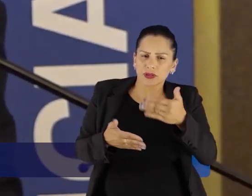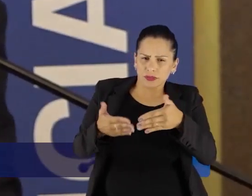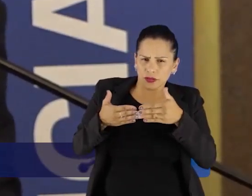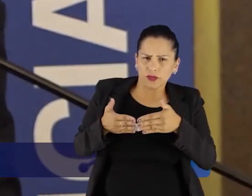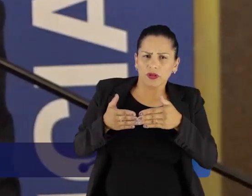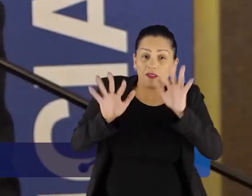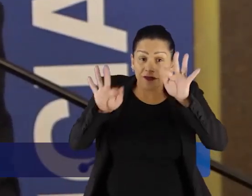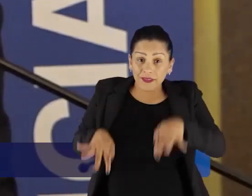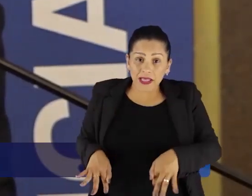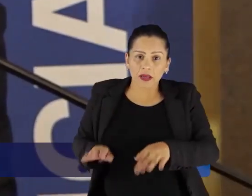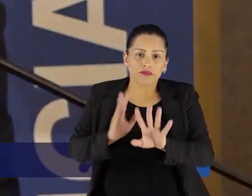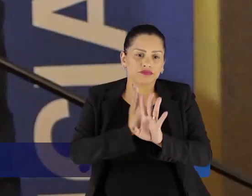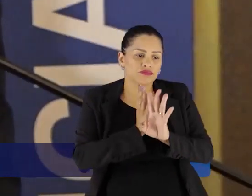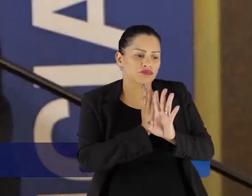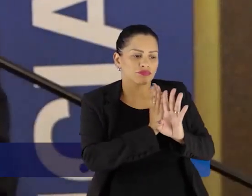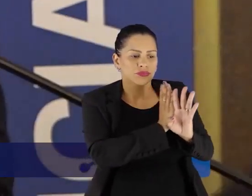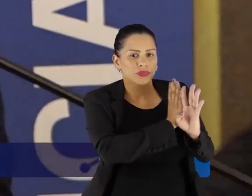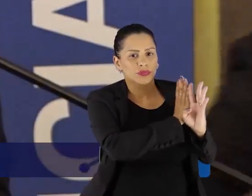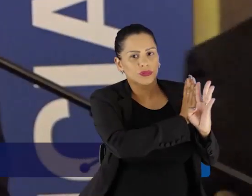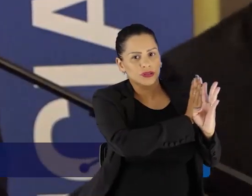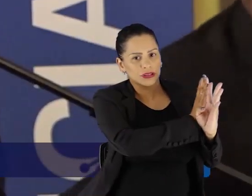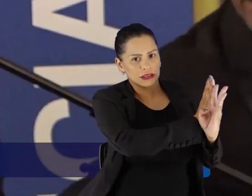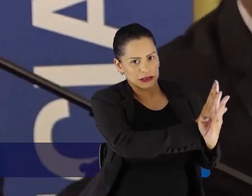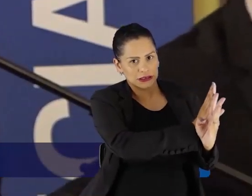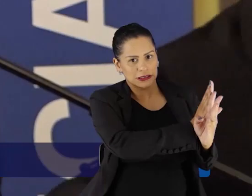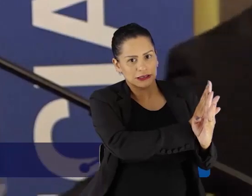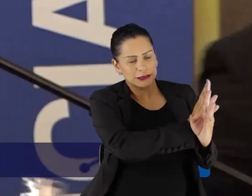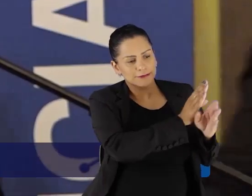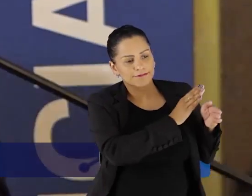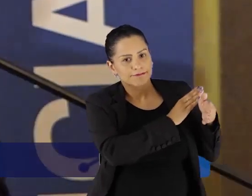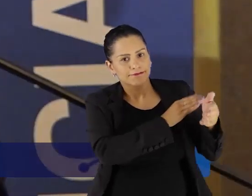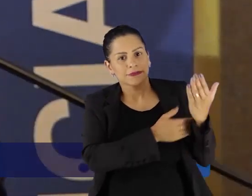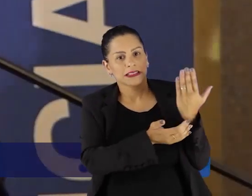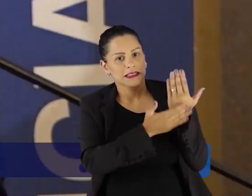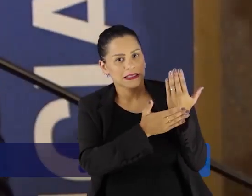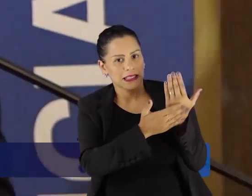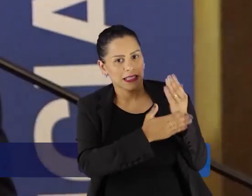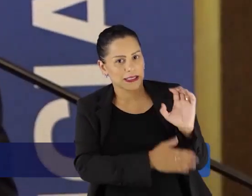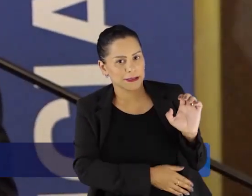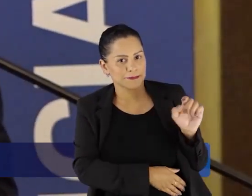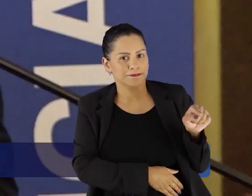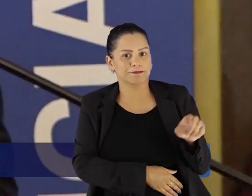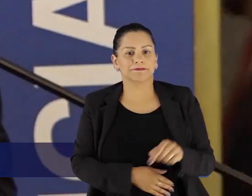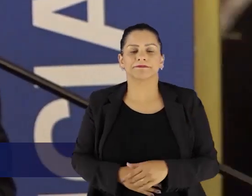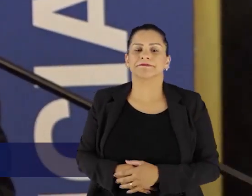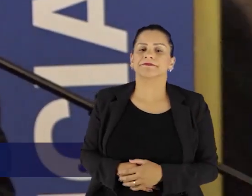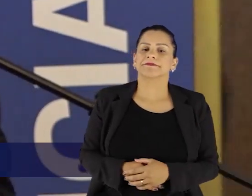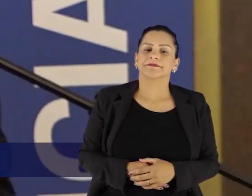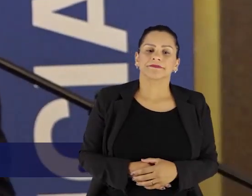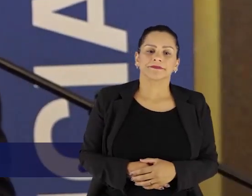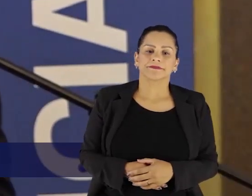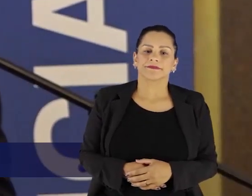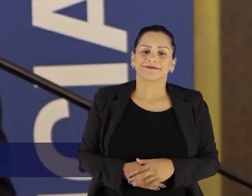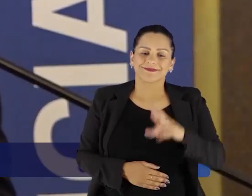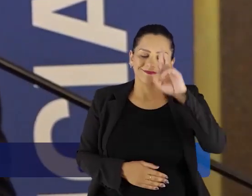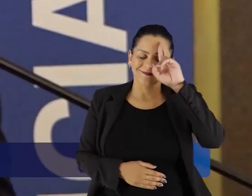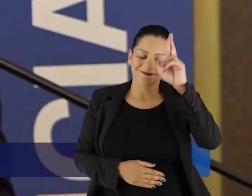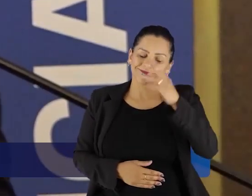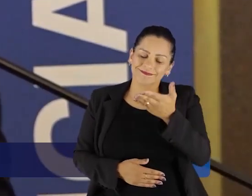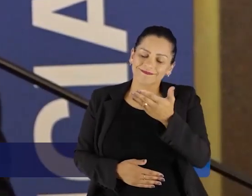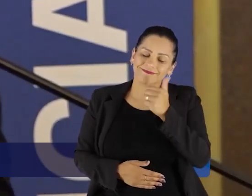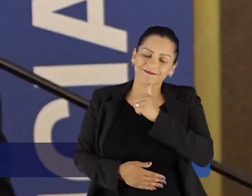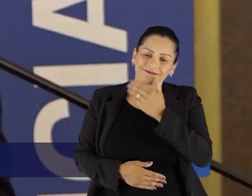fila pela aquele lado do salão entrando Ali pela lateral esquerda dos senhores e senhoras e senhores